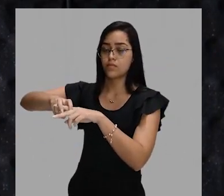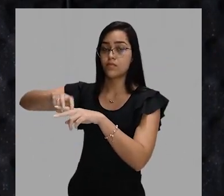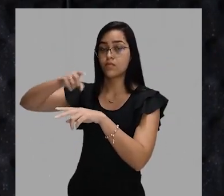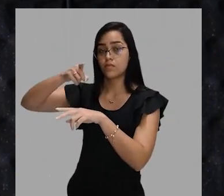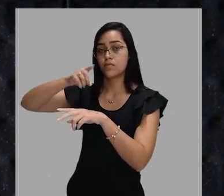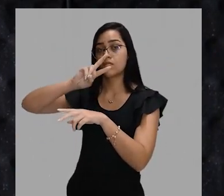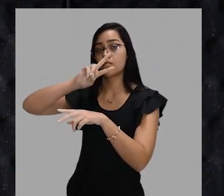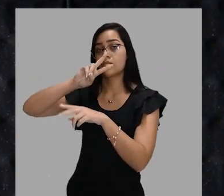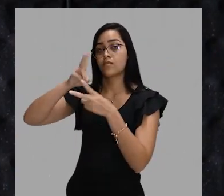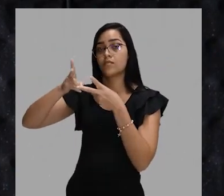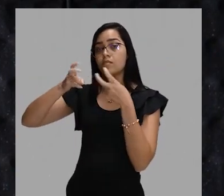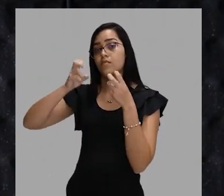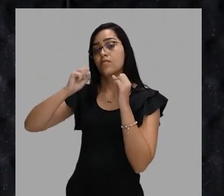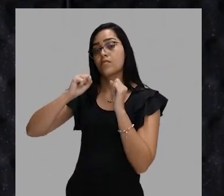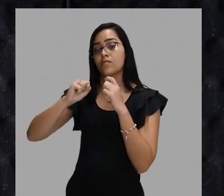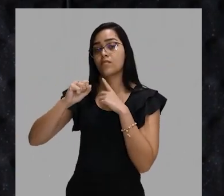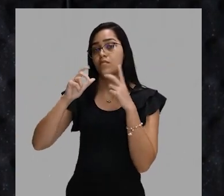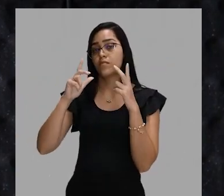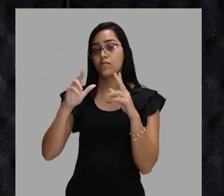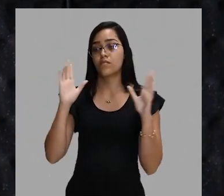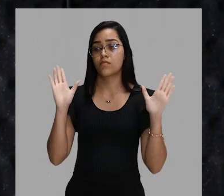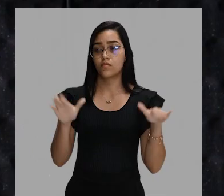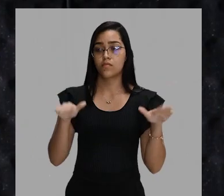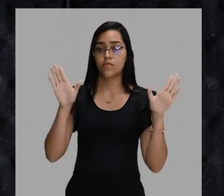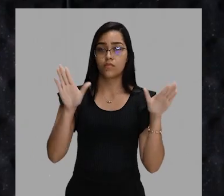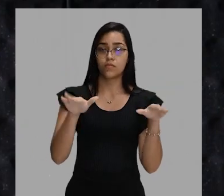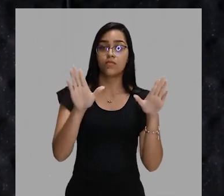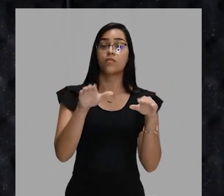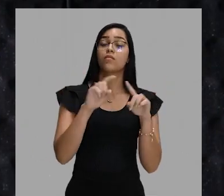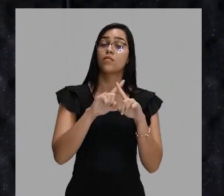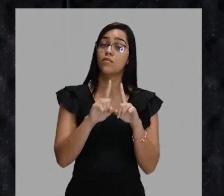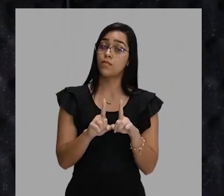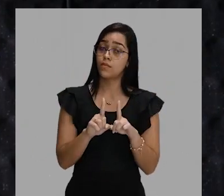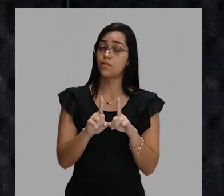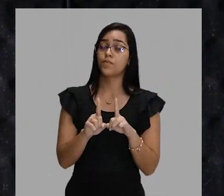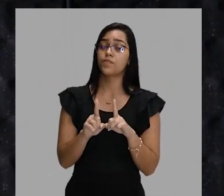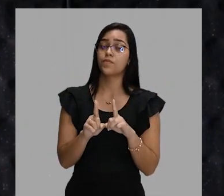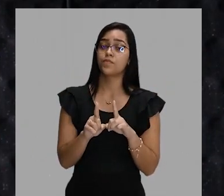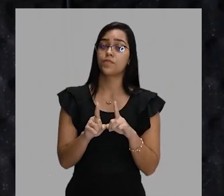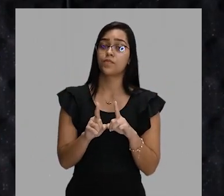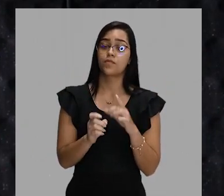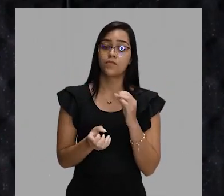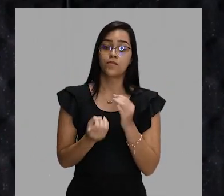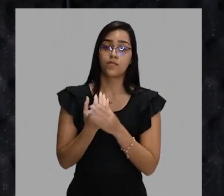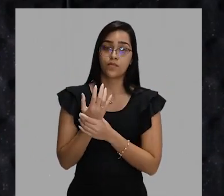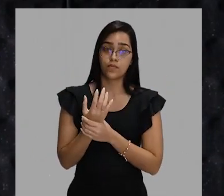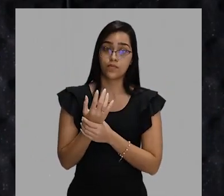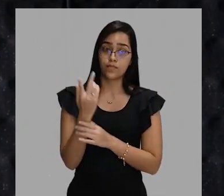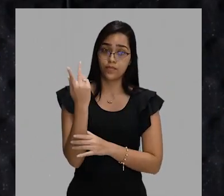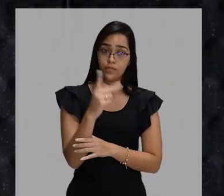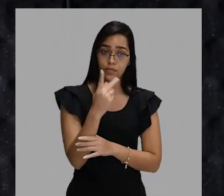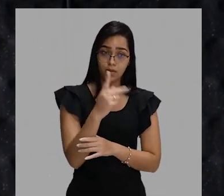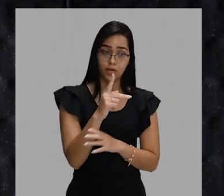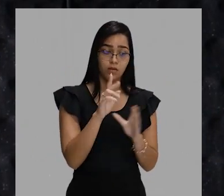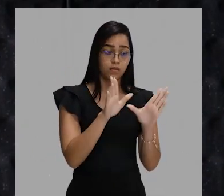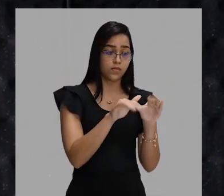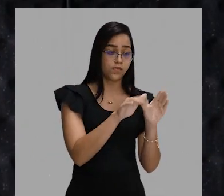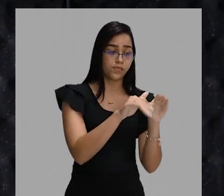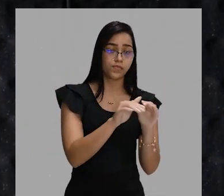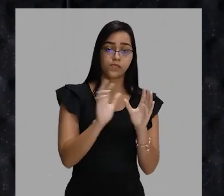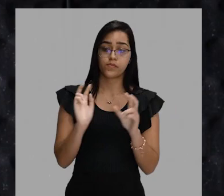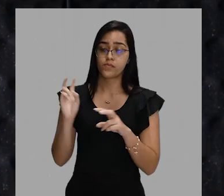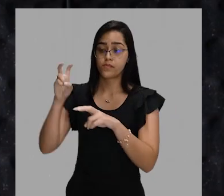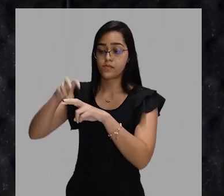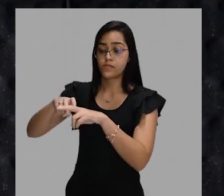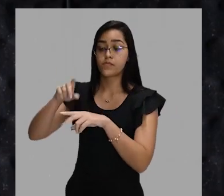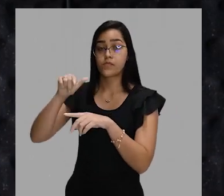perceber, eles podem ter a mesma função, que é o voo. Mas a origem embrionária da asa da